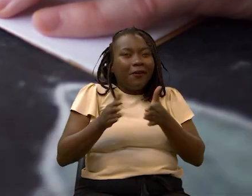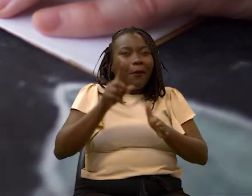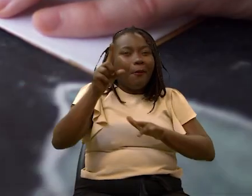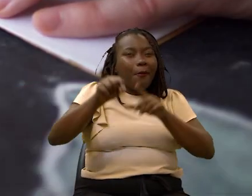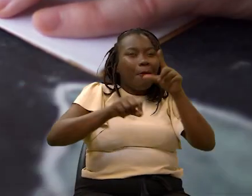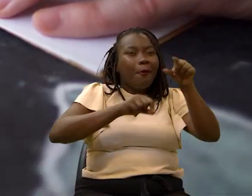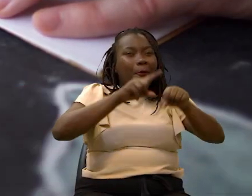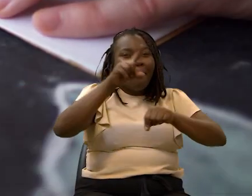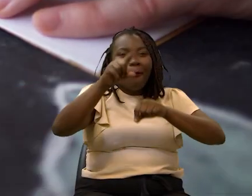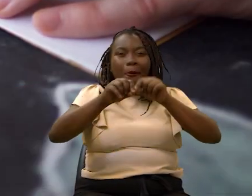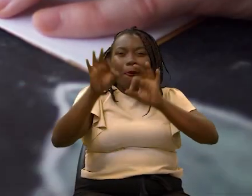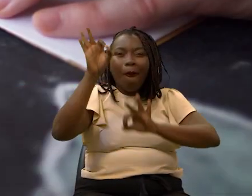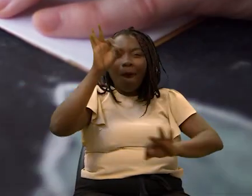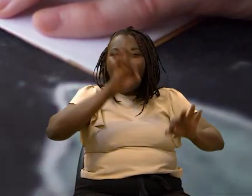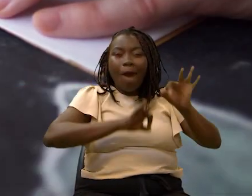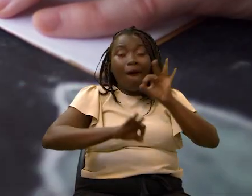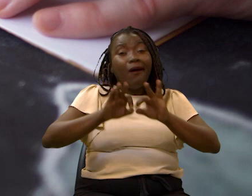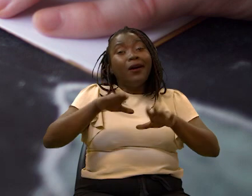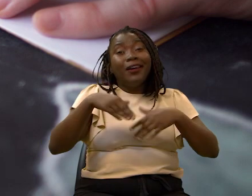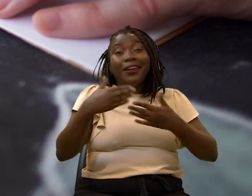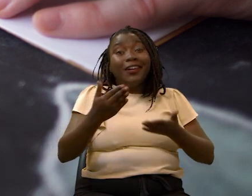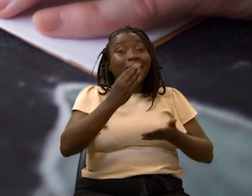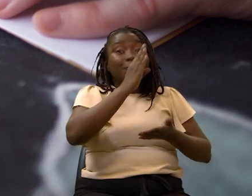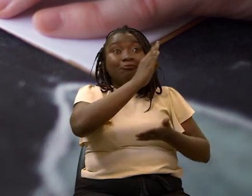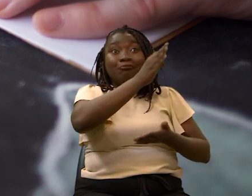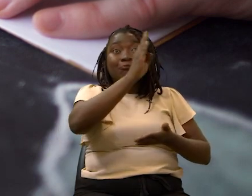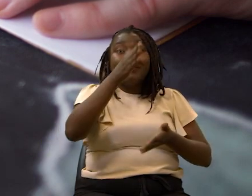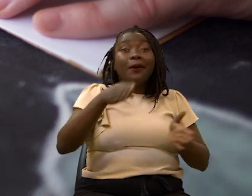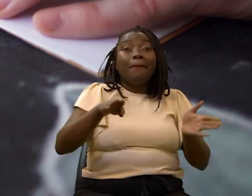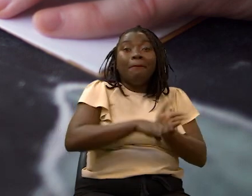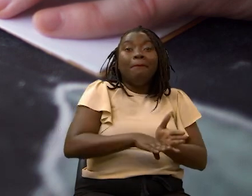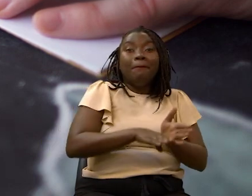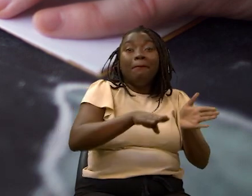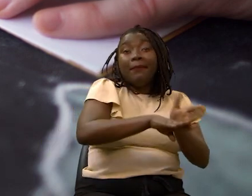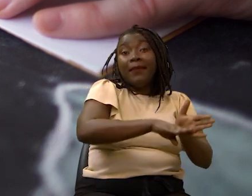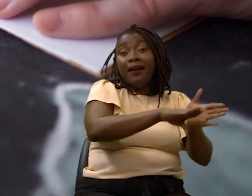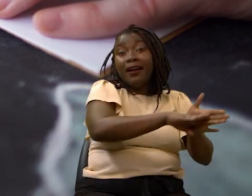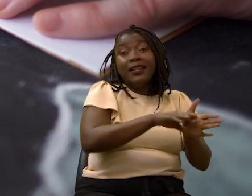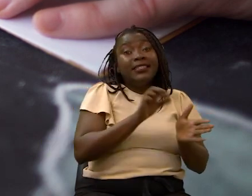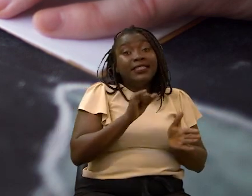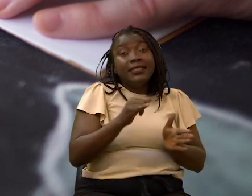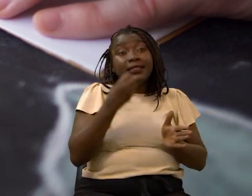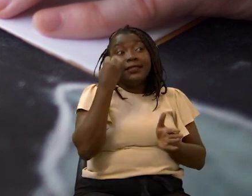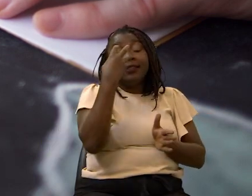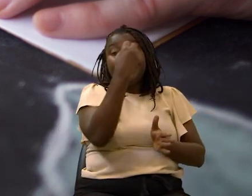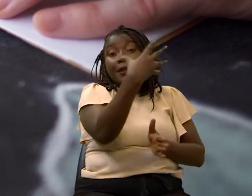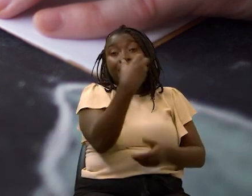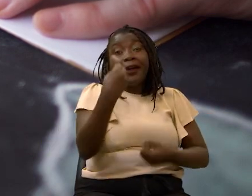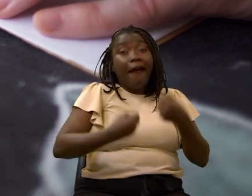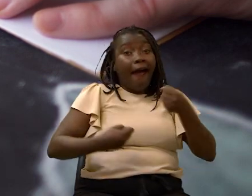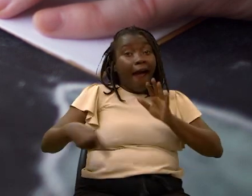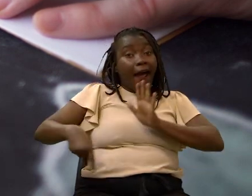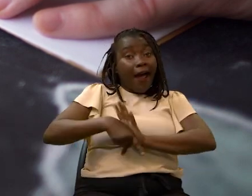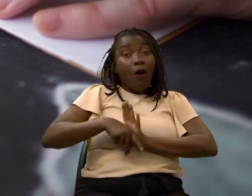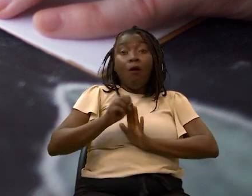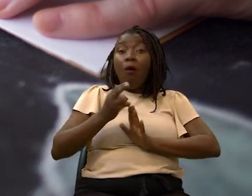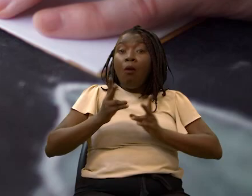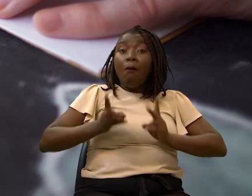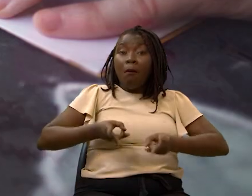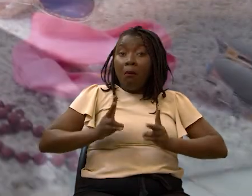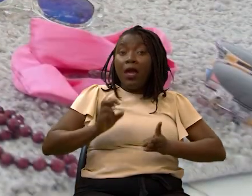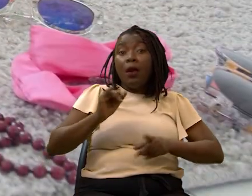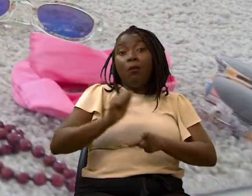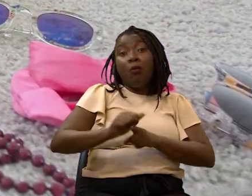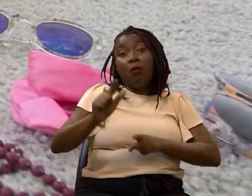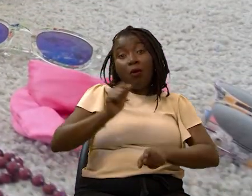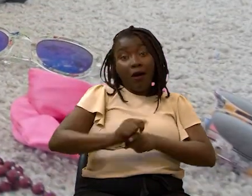rota que você vai elaborando, então os lugares para você parar, se for uma viagem de carro próprio ou